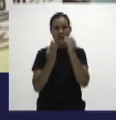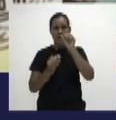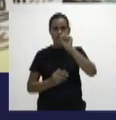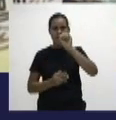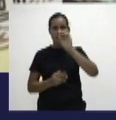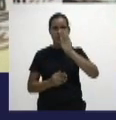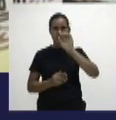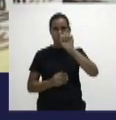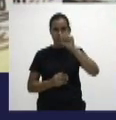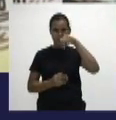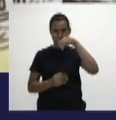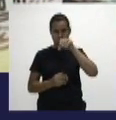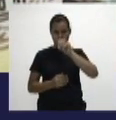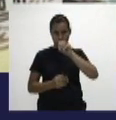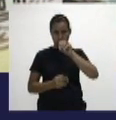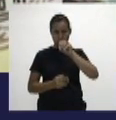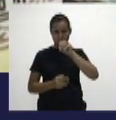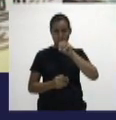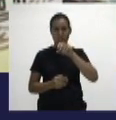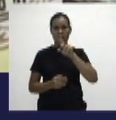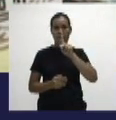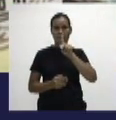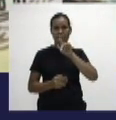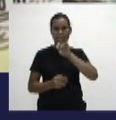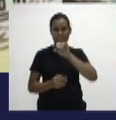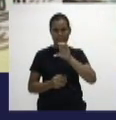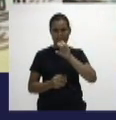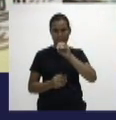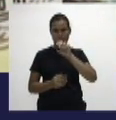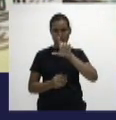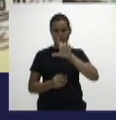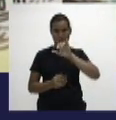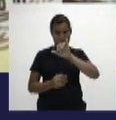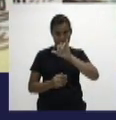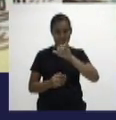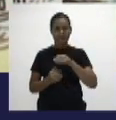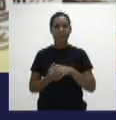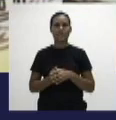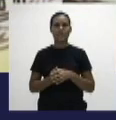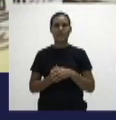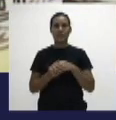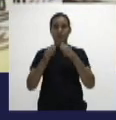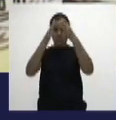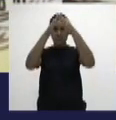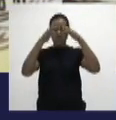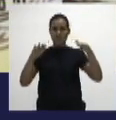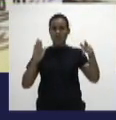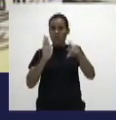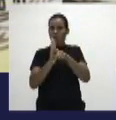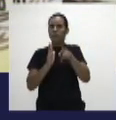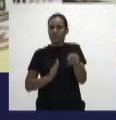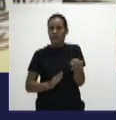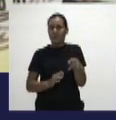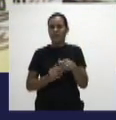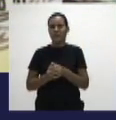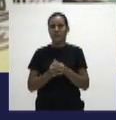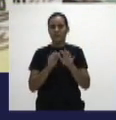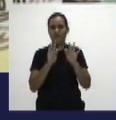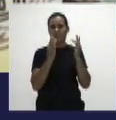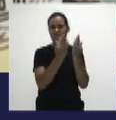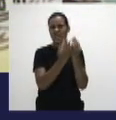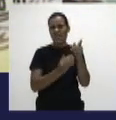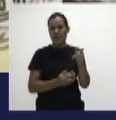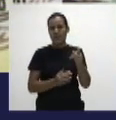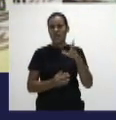trabalho com ele é mesmo que era da família isban do Picoli do picolis bano então era dele